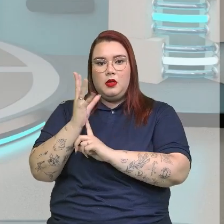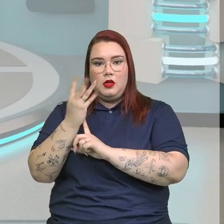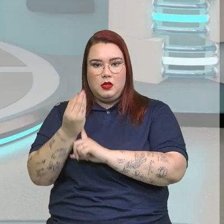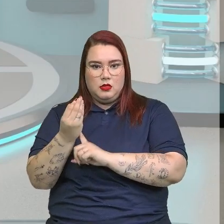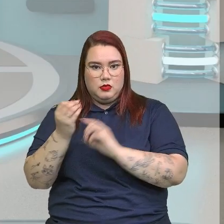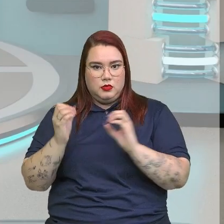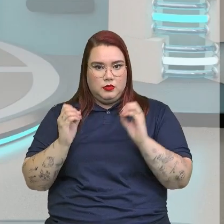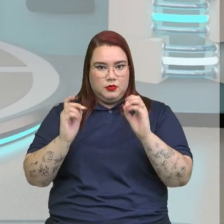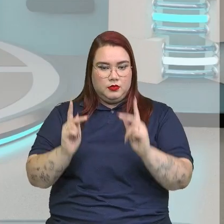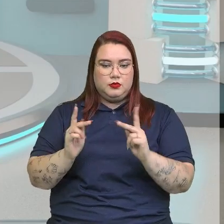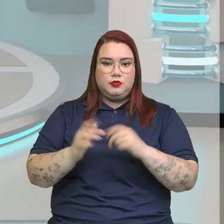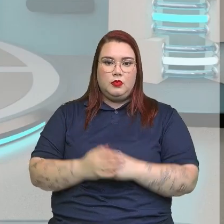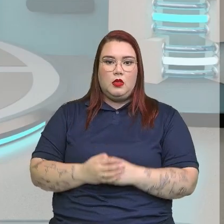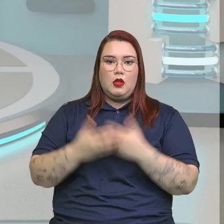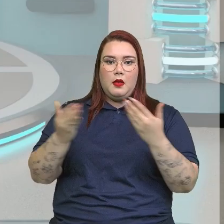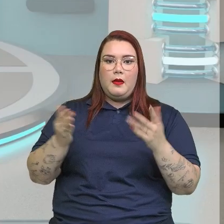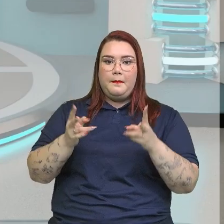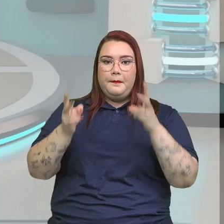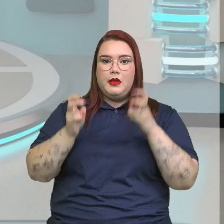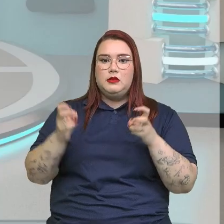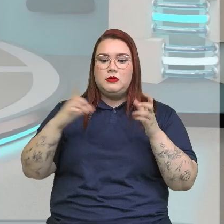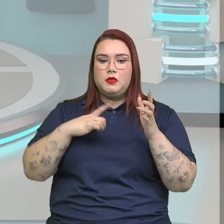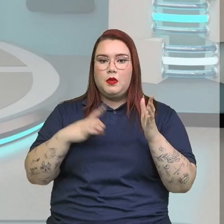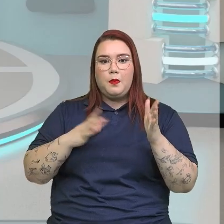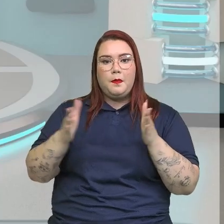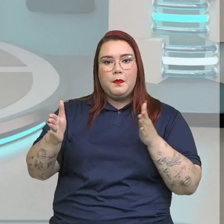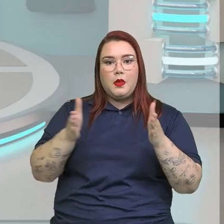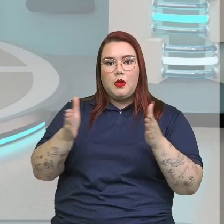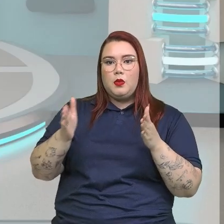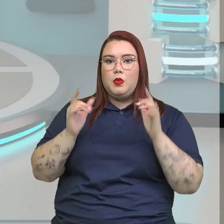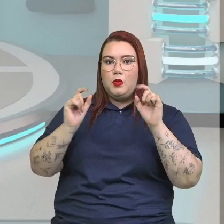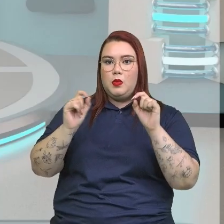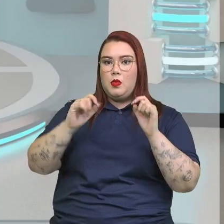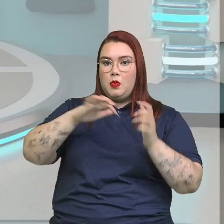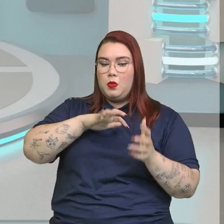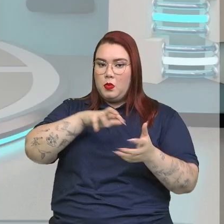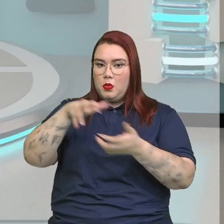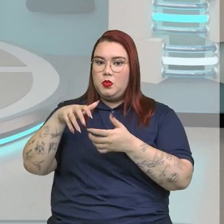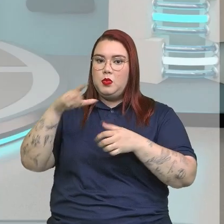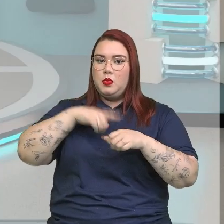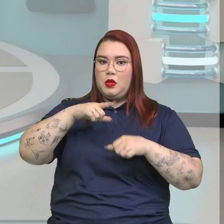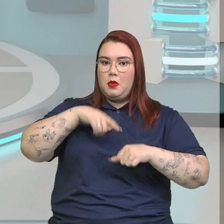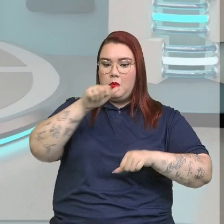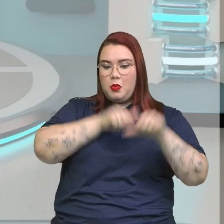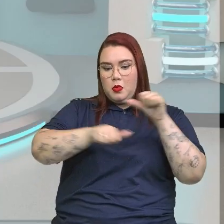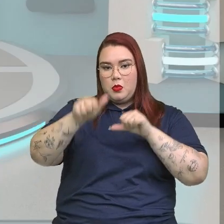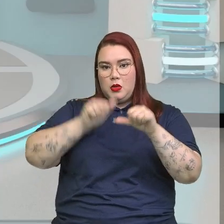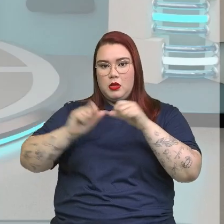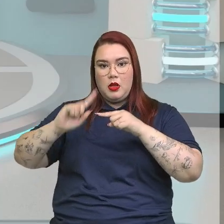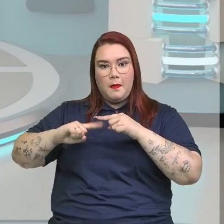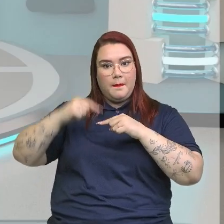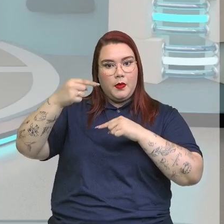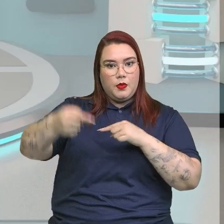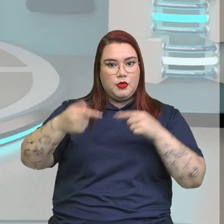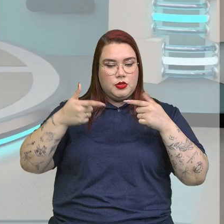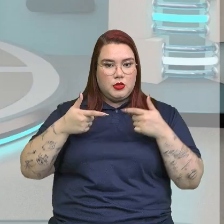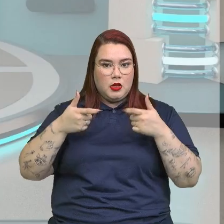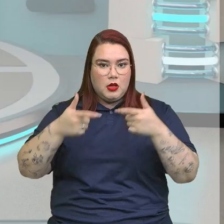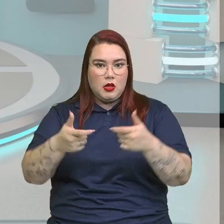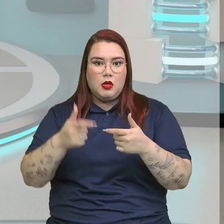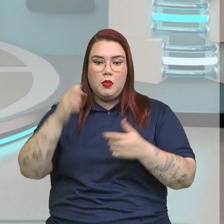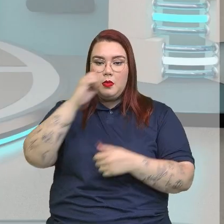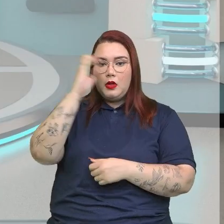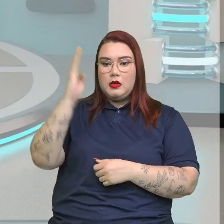certo? Então observem que nós vamos ter um período em que o mundo se modifica, um período pós-guerra, o Brasil também é